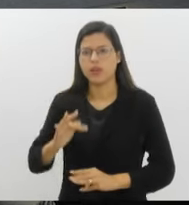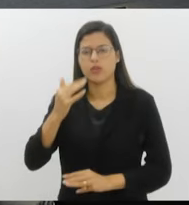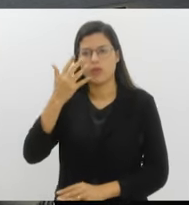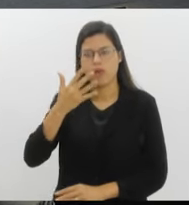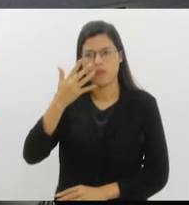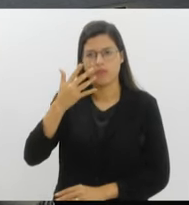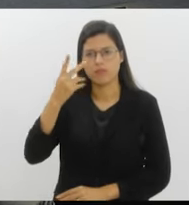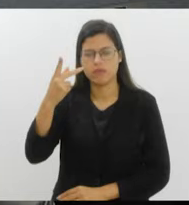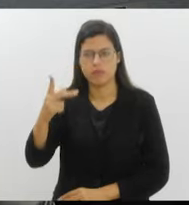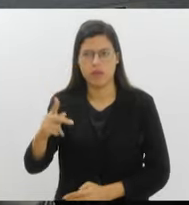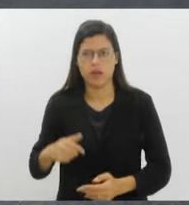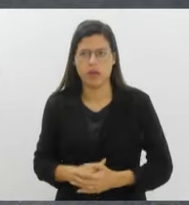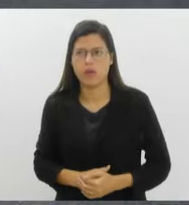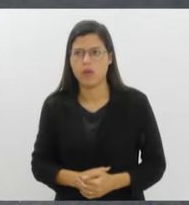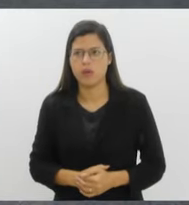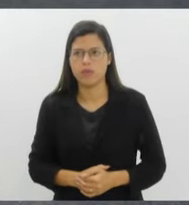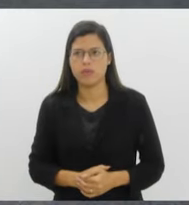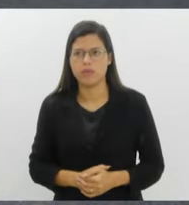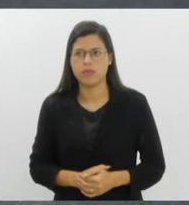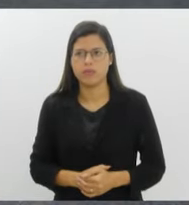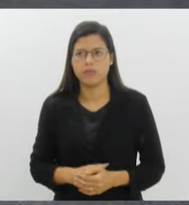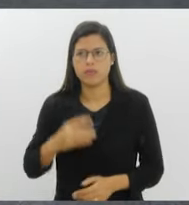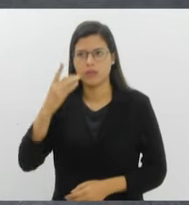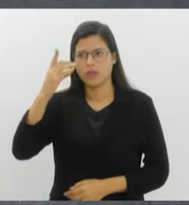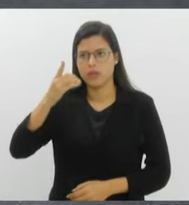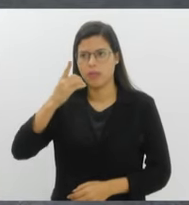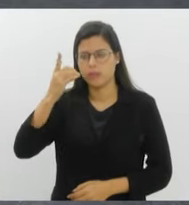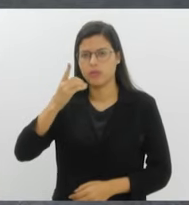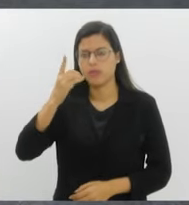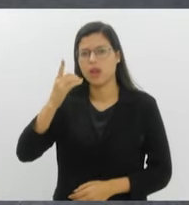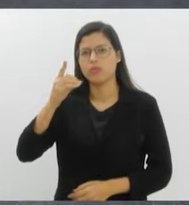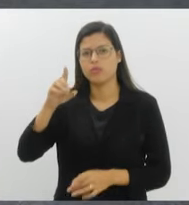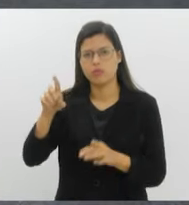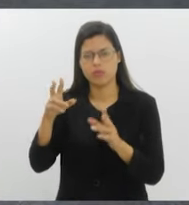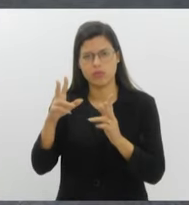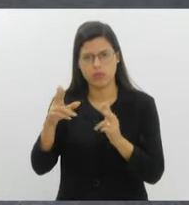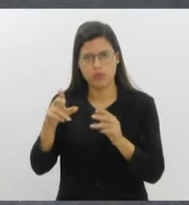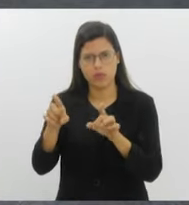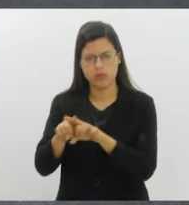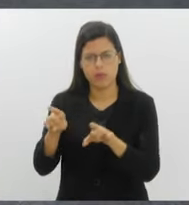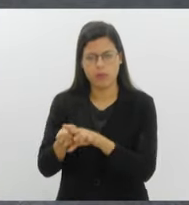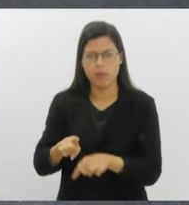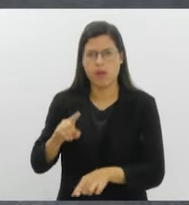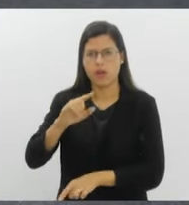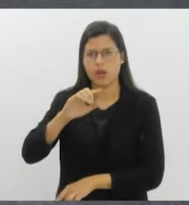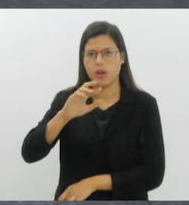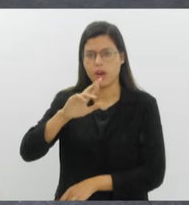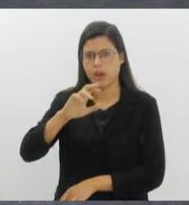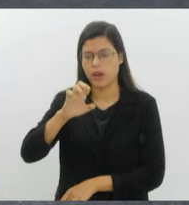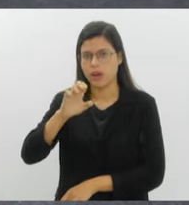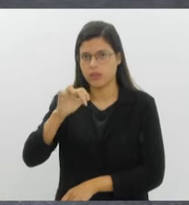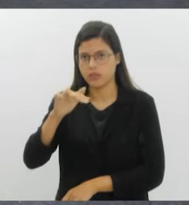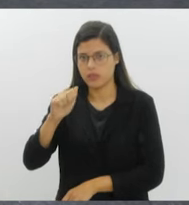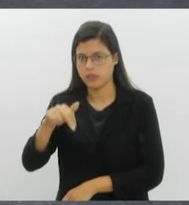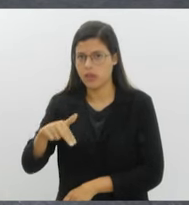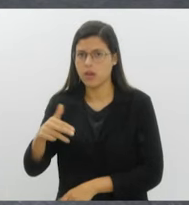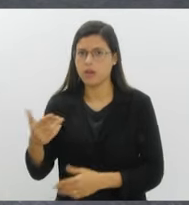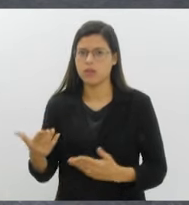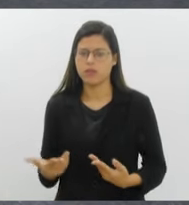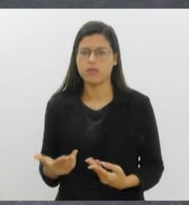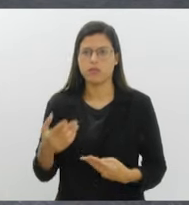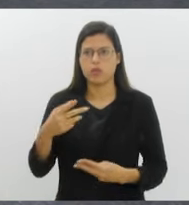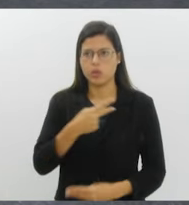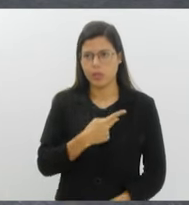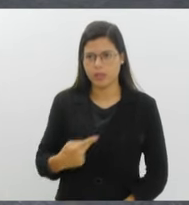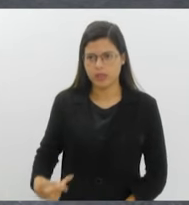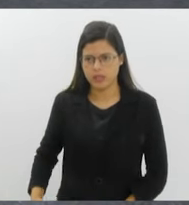Excelência, assim como do deputado Renan Jordi, que está aqui conosco, do deputado presidente dessa sessão, o